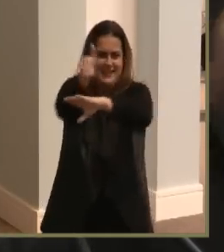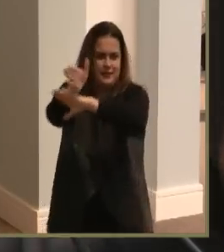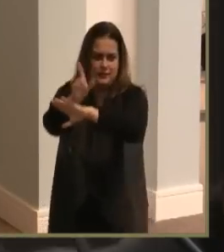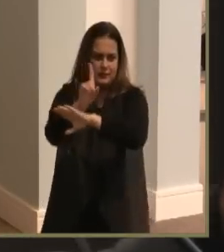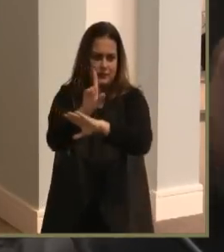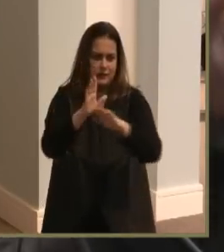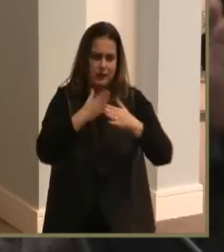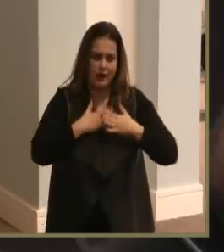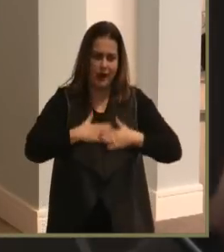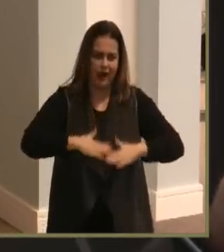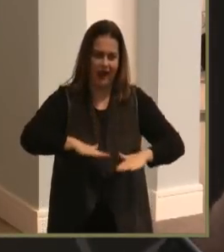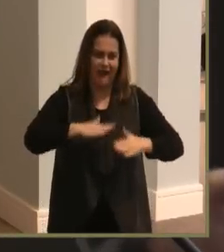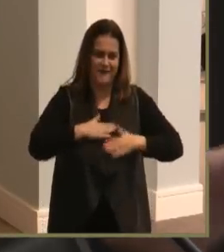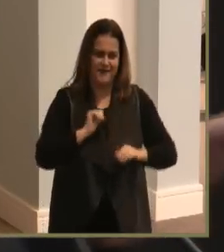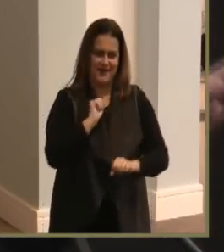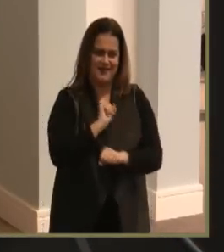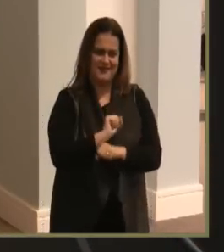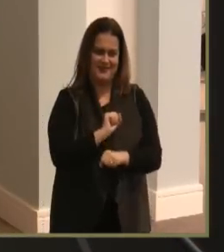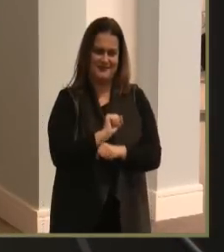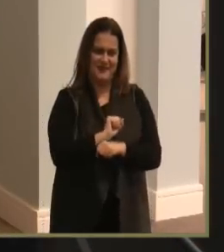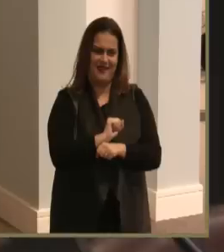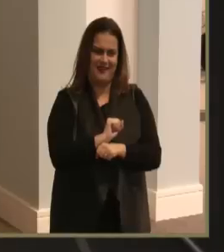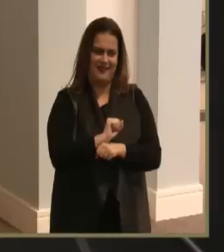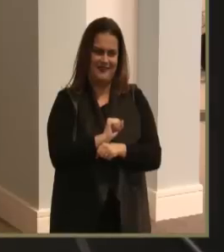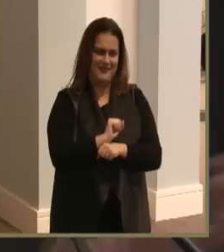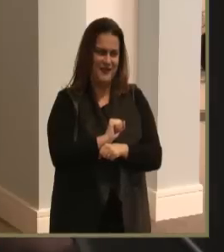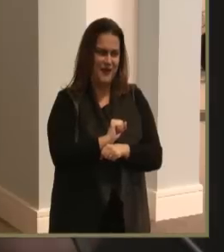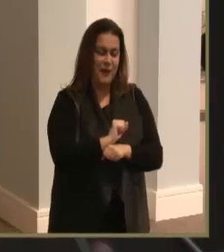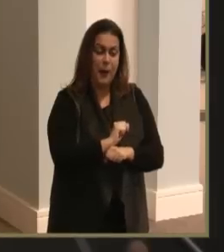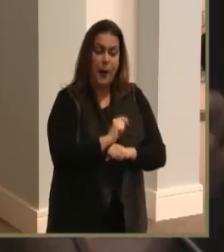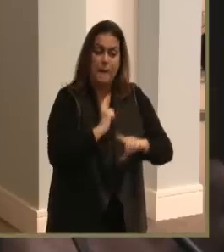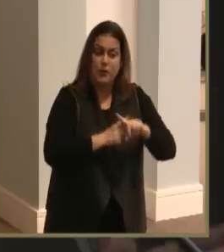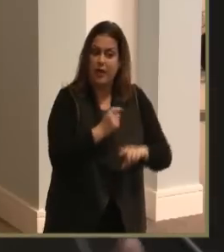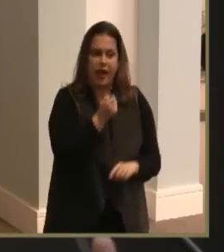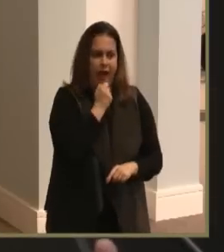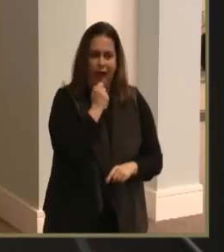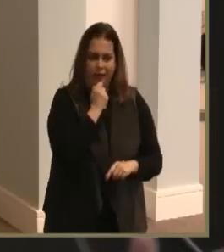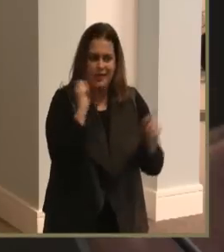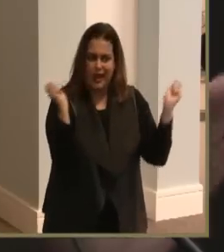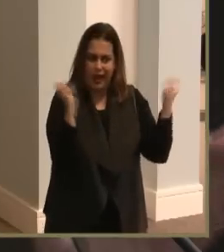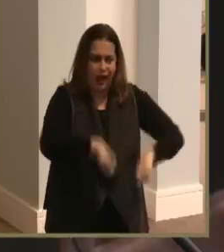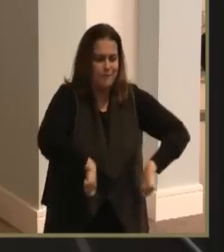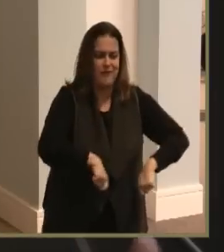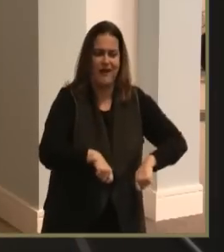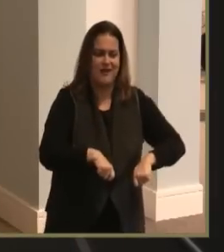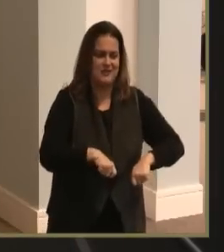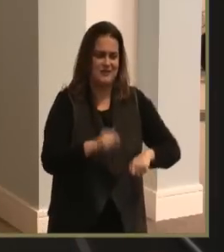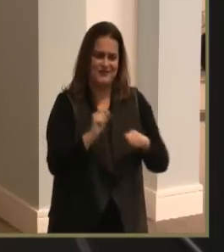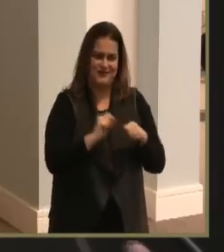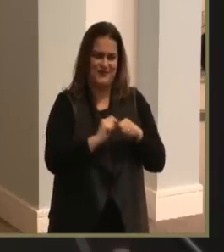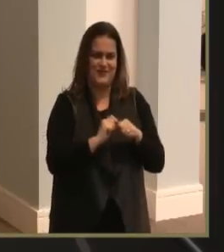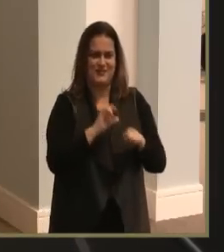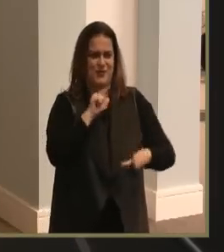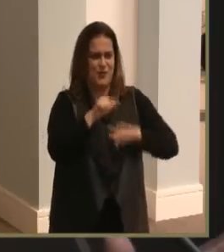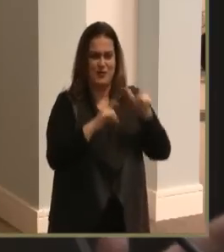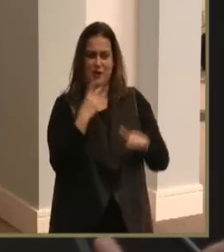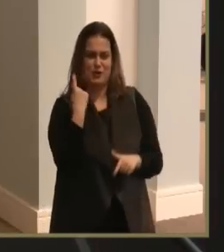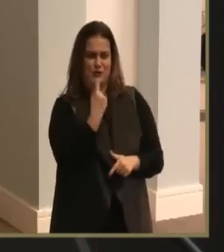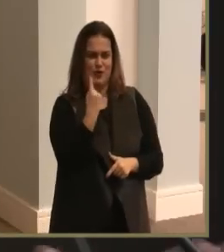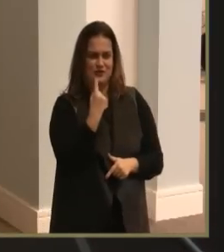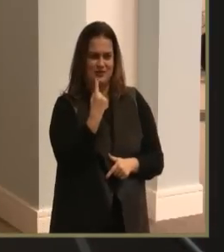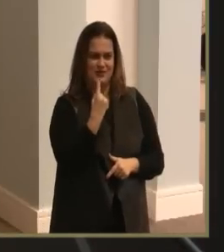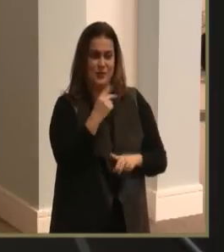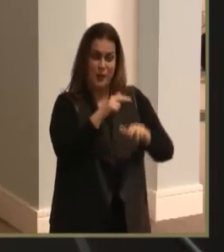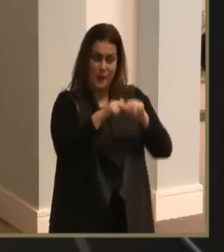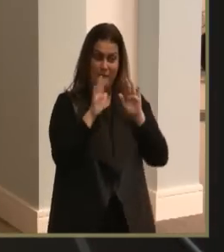diz: calma, esperem, porque vocês não serão capazes de realizar a obra do Senhor sozinhos. Por isso,